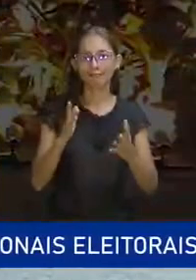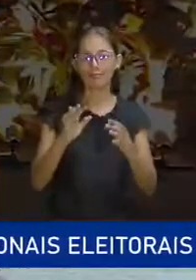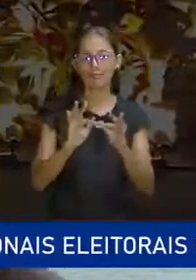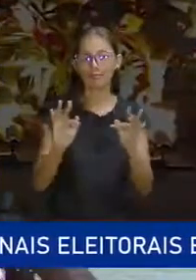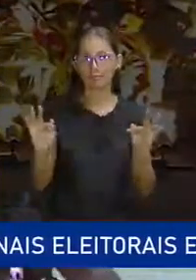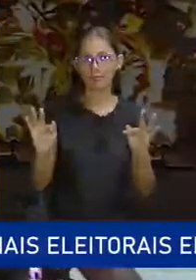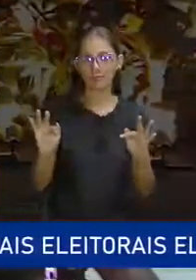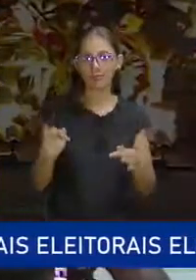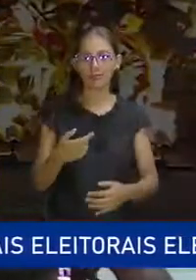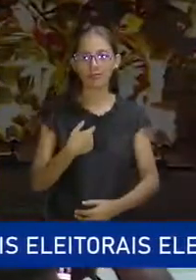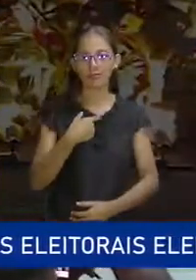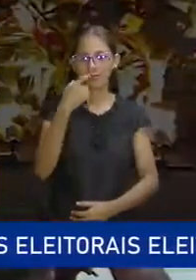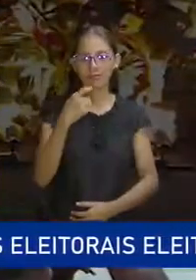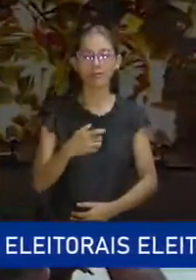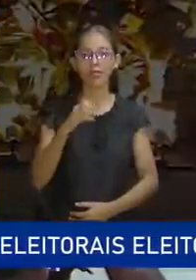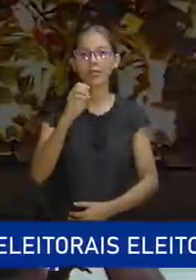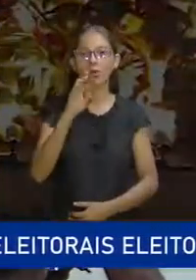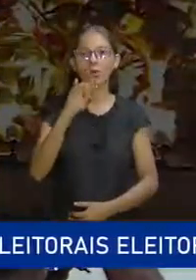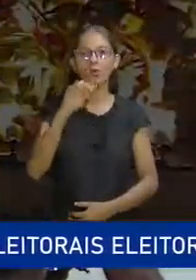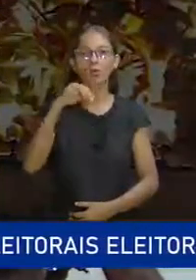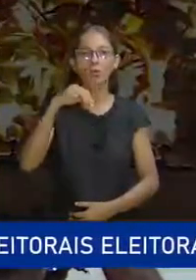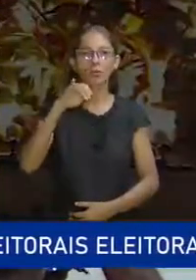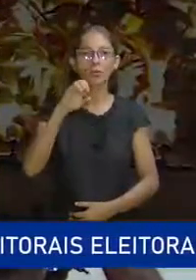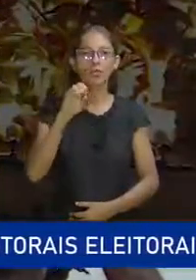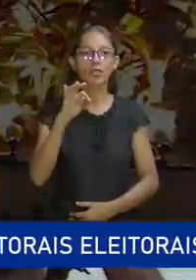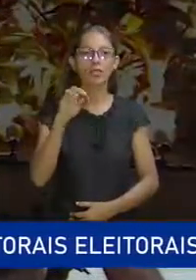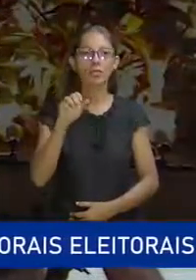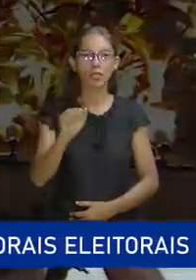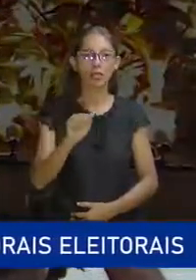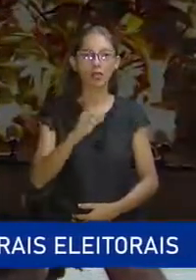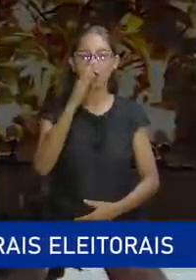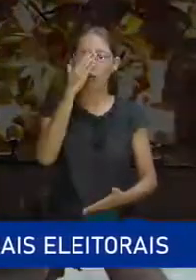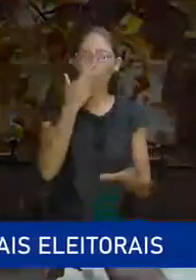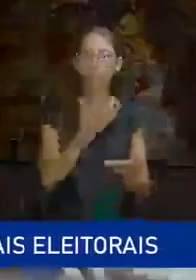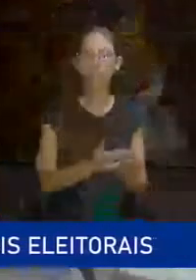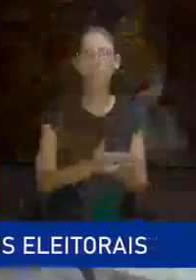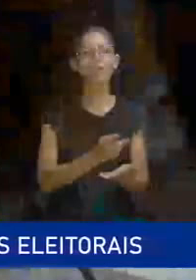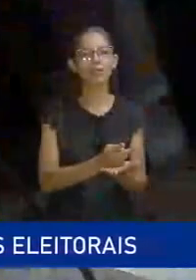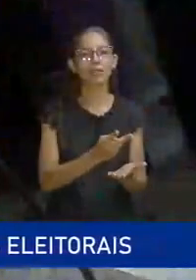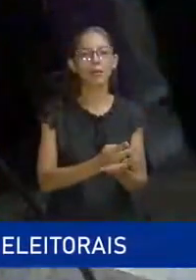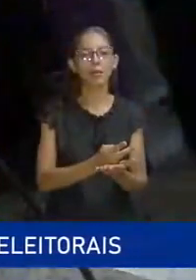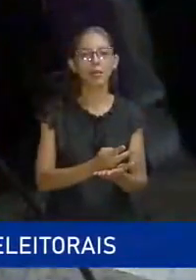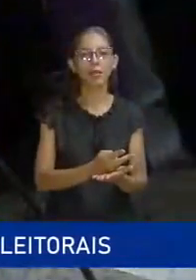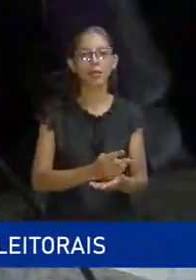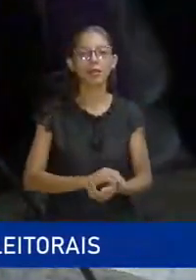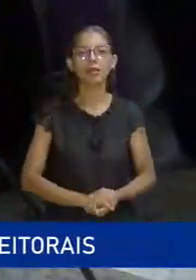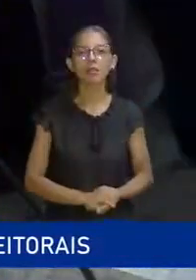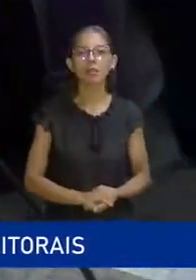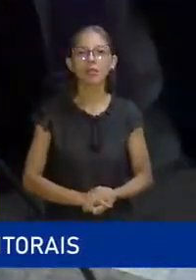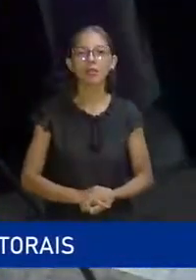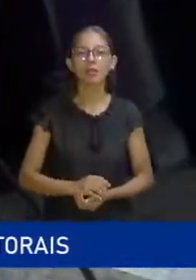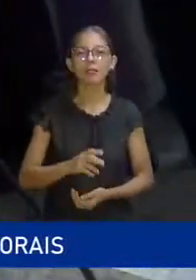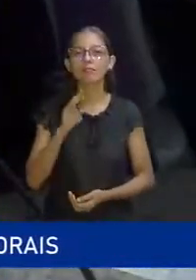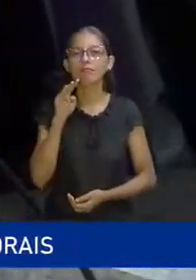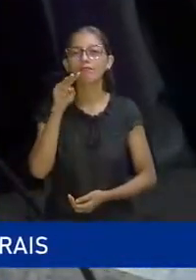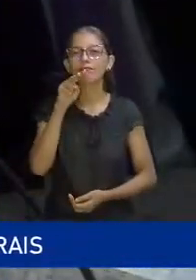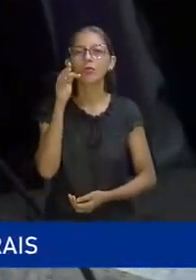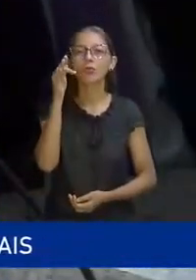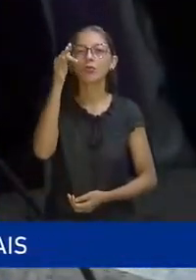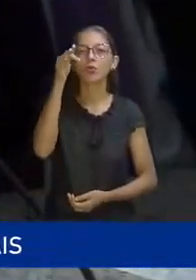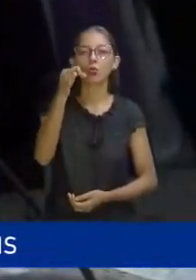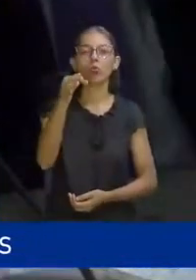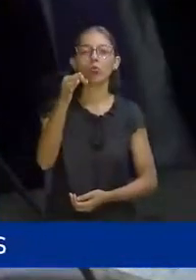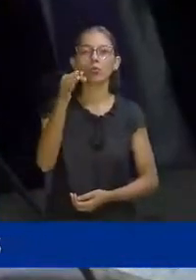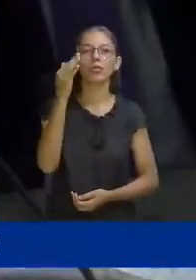Sou um otimista incorrigível e olho para o futuro com a